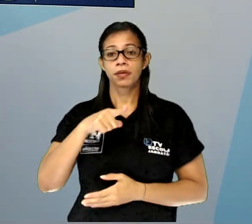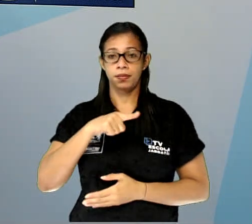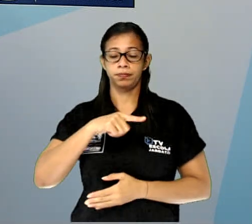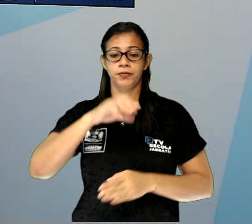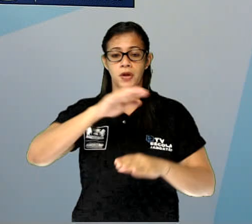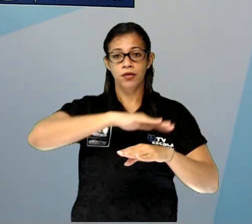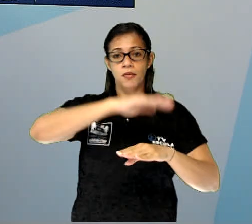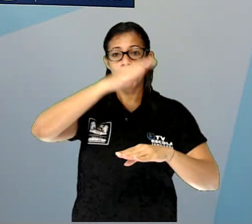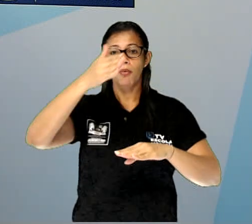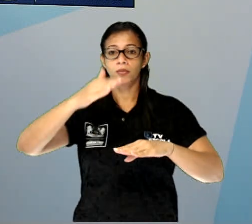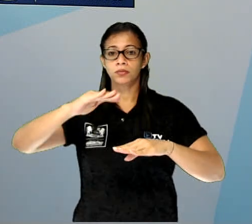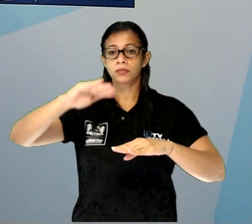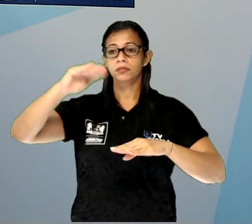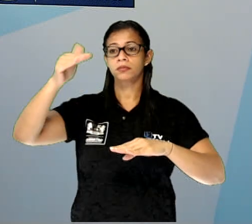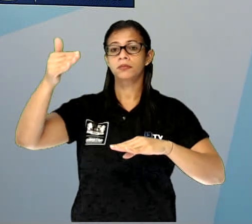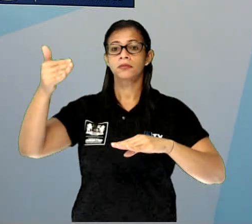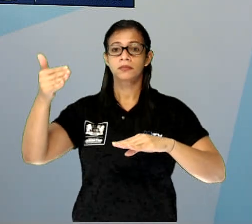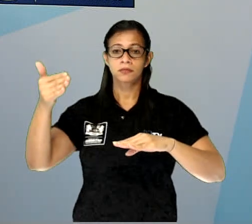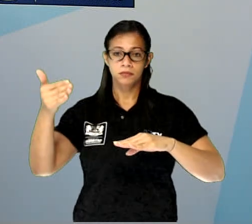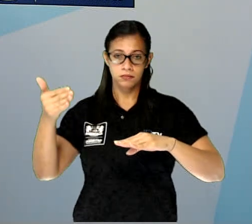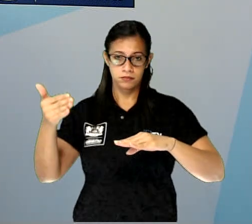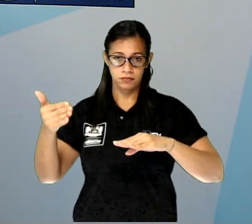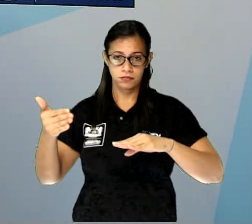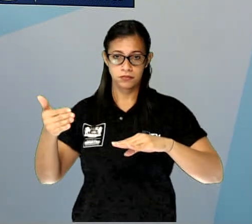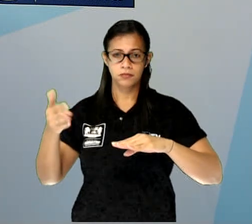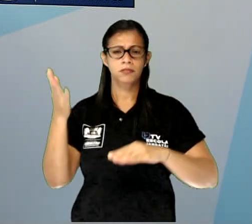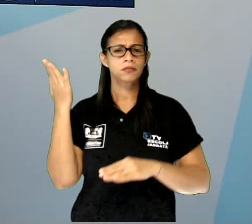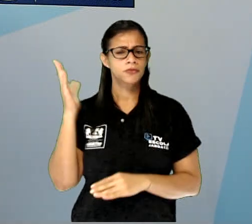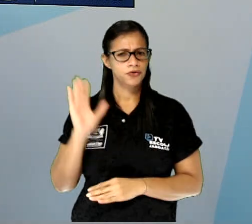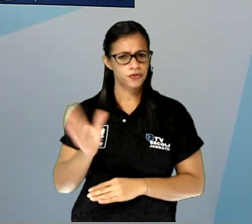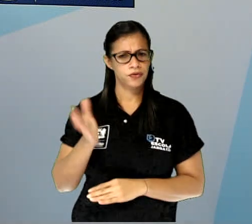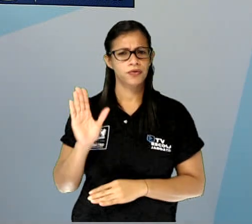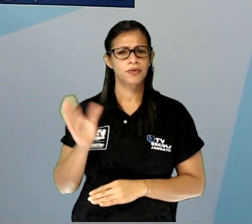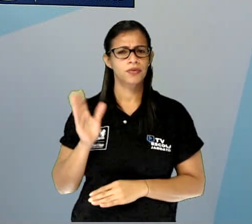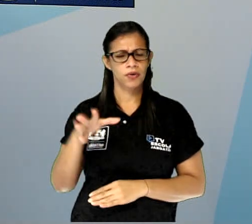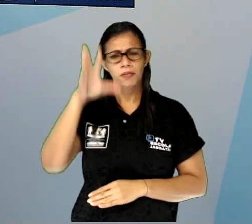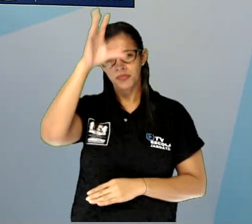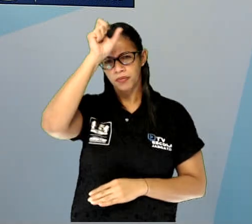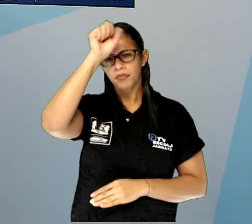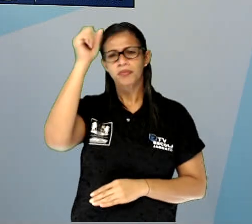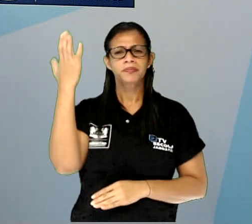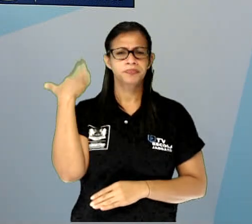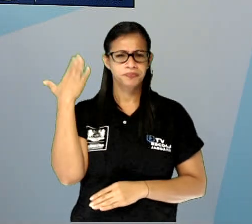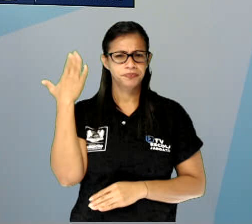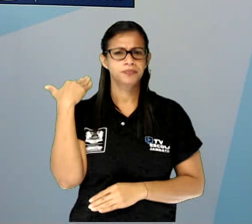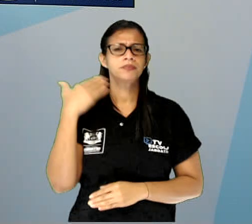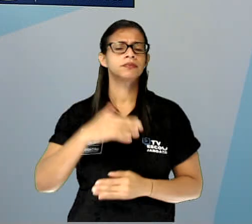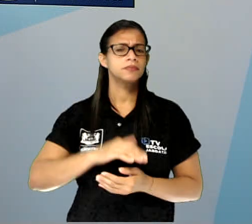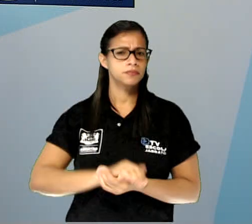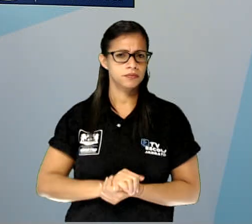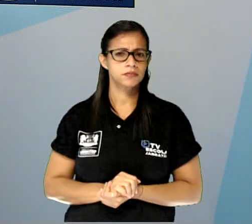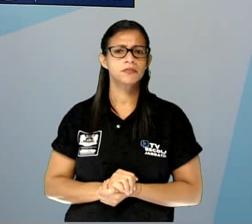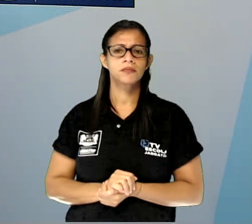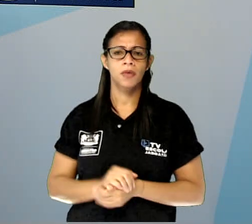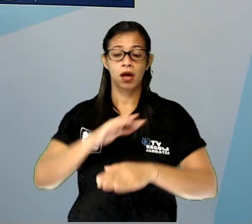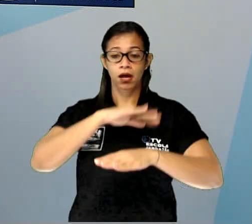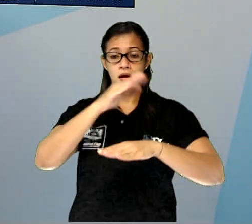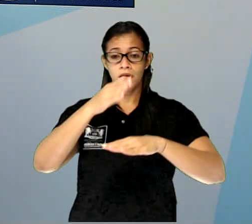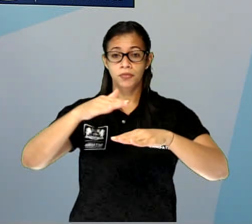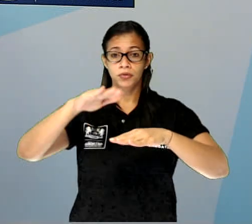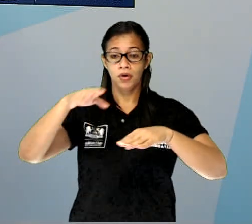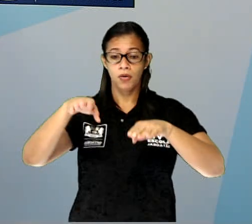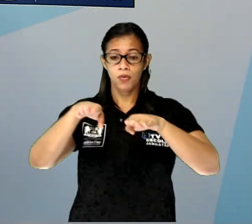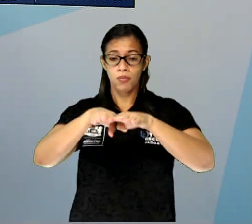na aula de agentes internos nós aprendemos que as montanhas são resultado do choque das placas